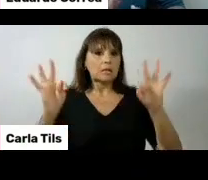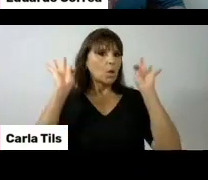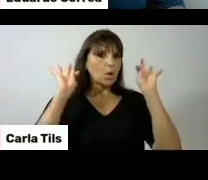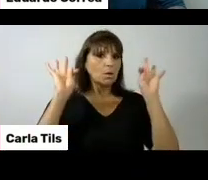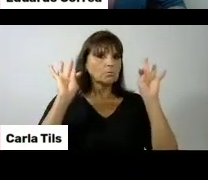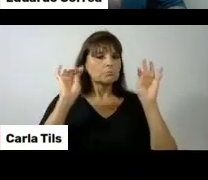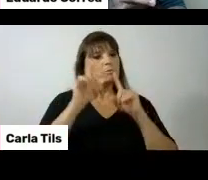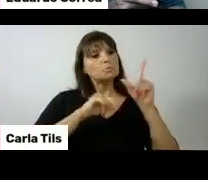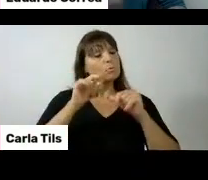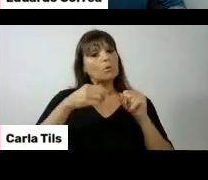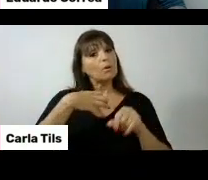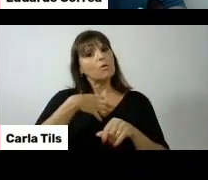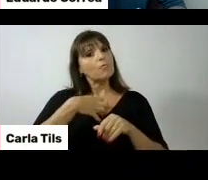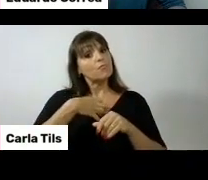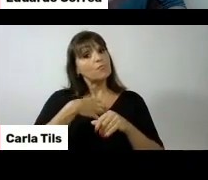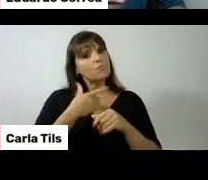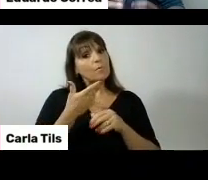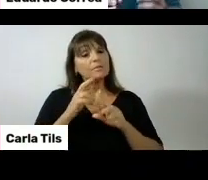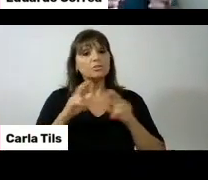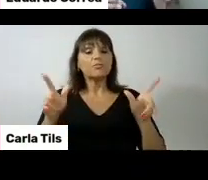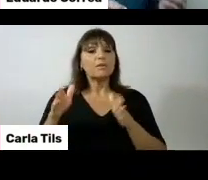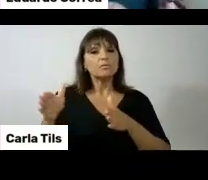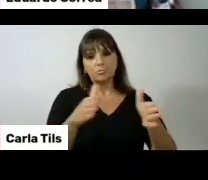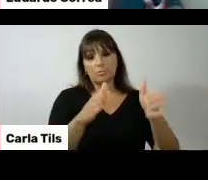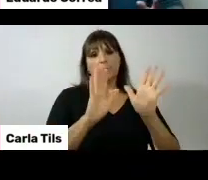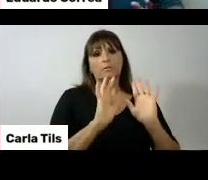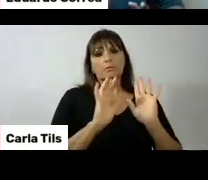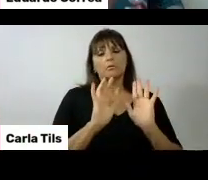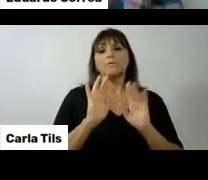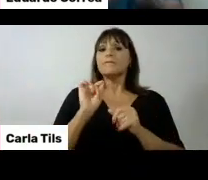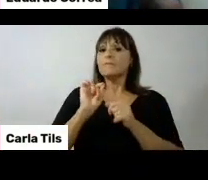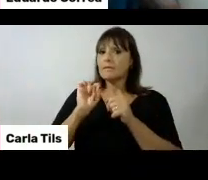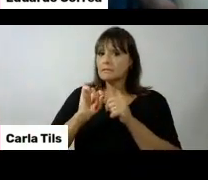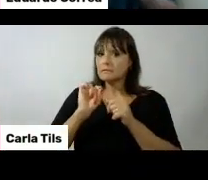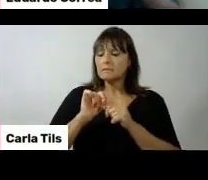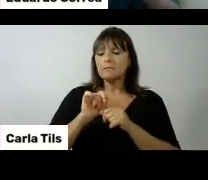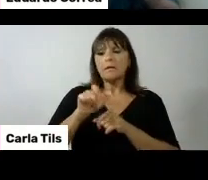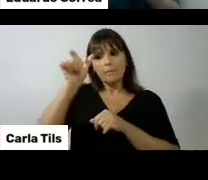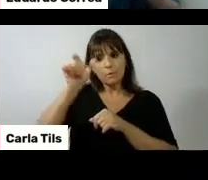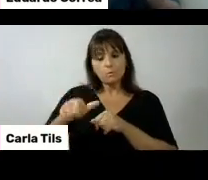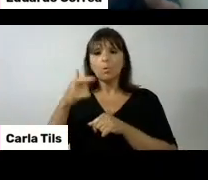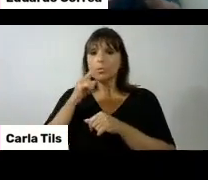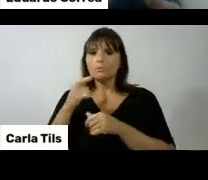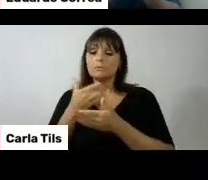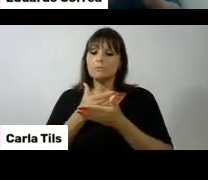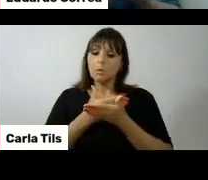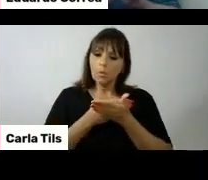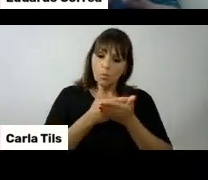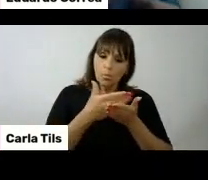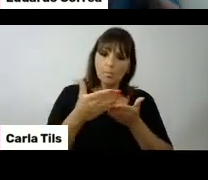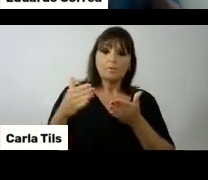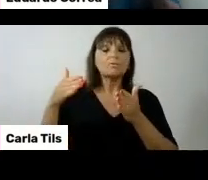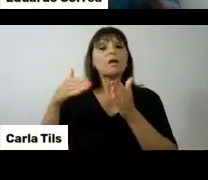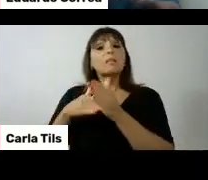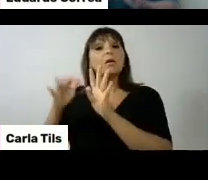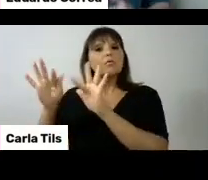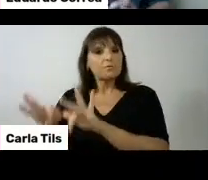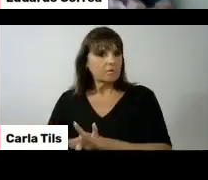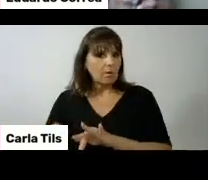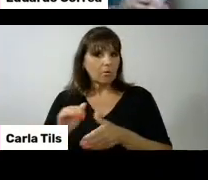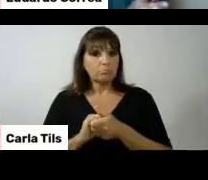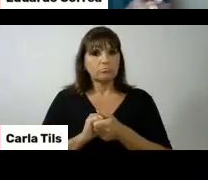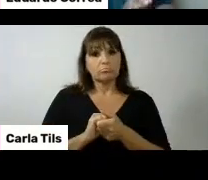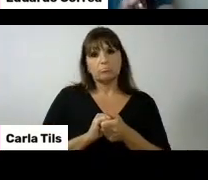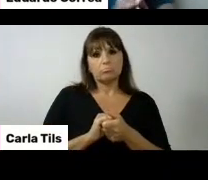tem que fazer com que aquela pessoa consiga ir do início até o final. E isso tem que estar na nossa cabeça